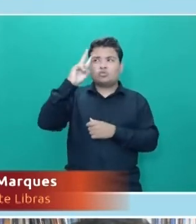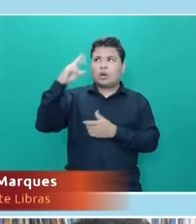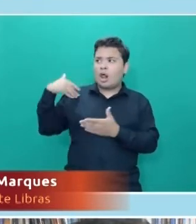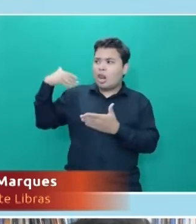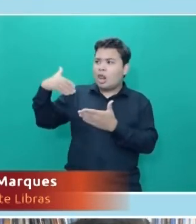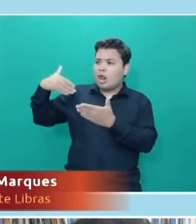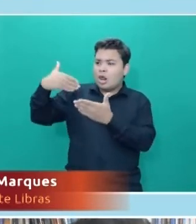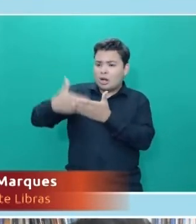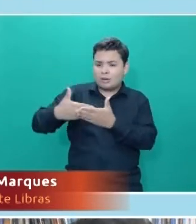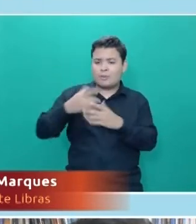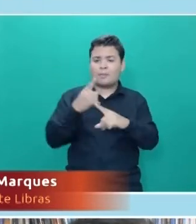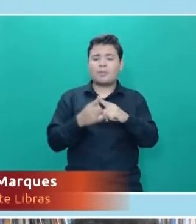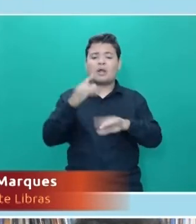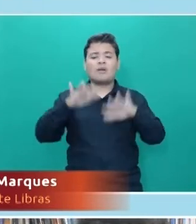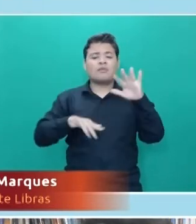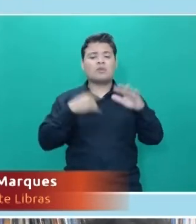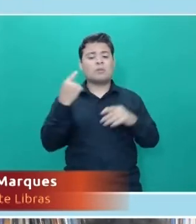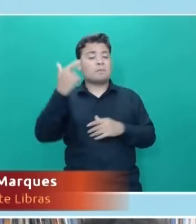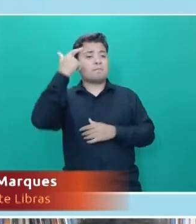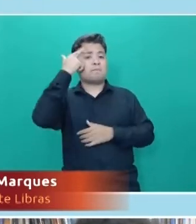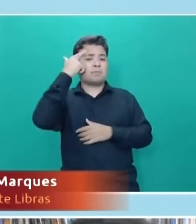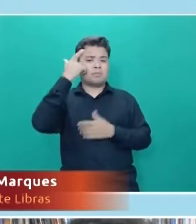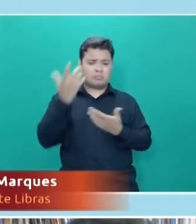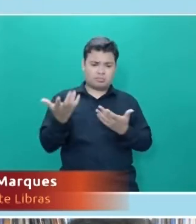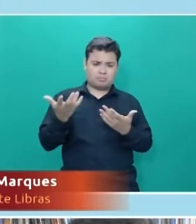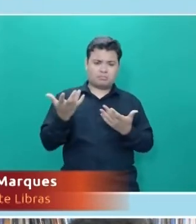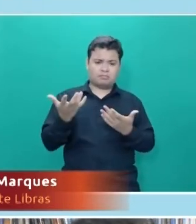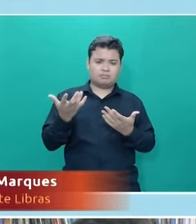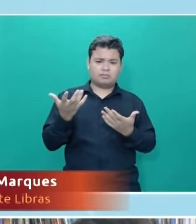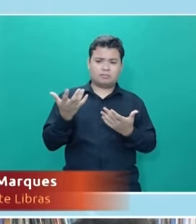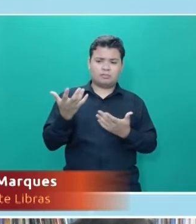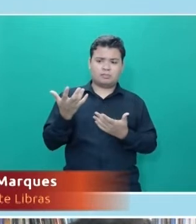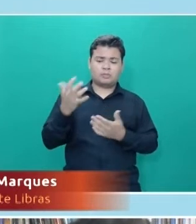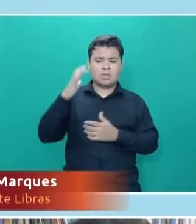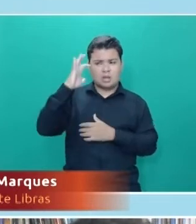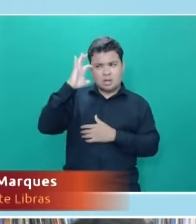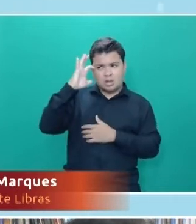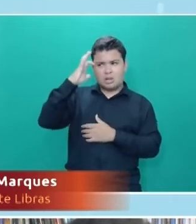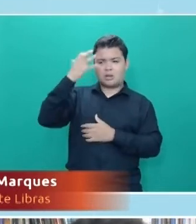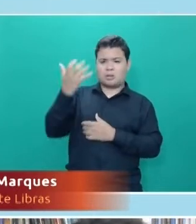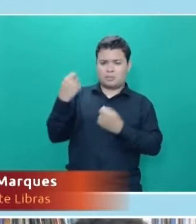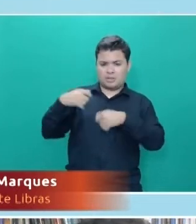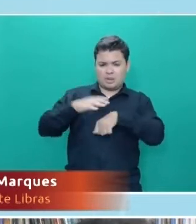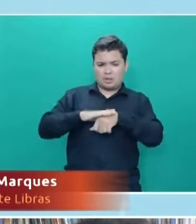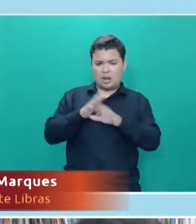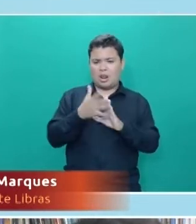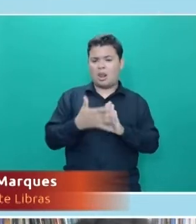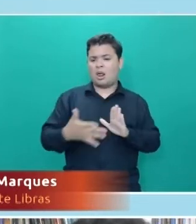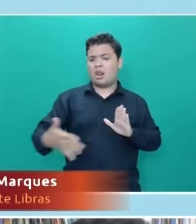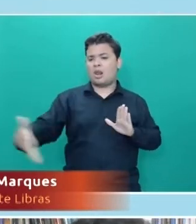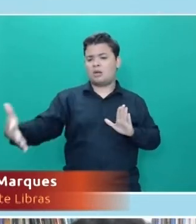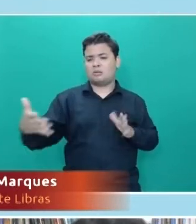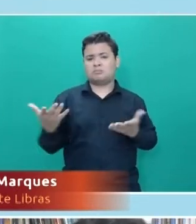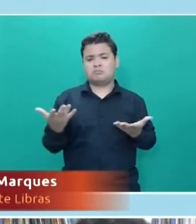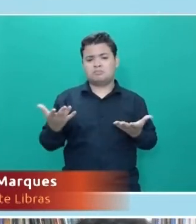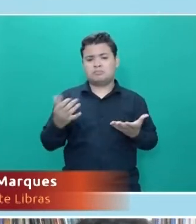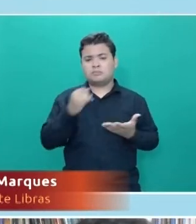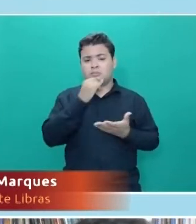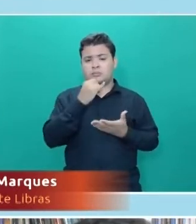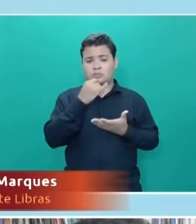gente começa a imaginar que se a solução é estender, dilatar o tempo, veja, 40 anos hoje,